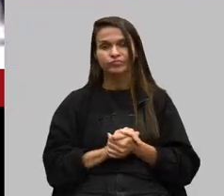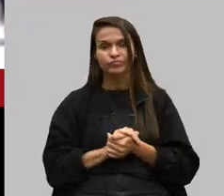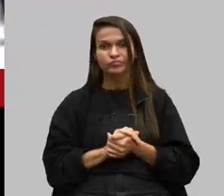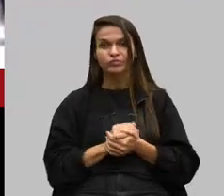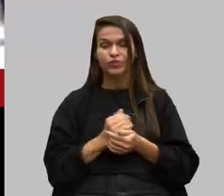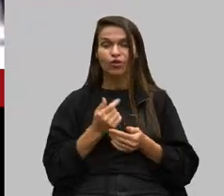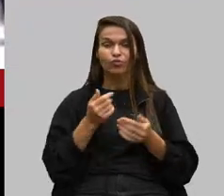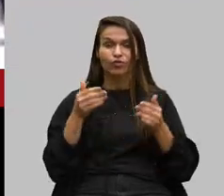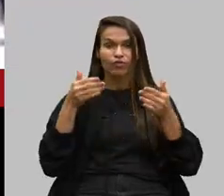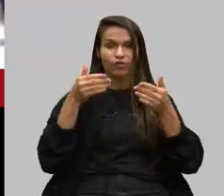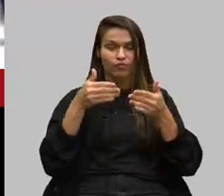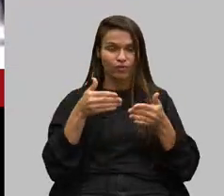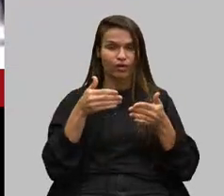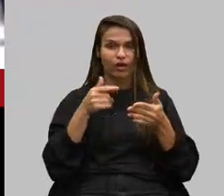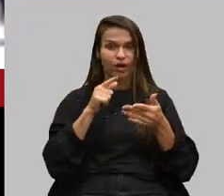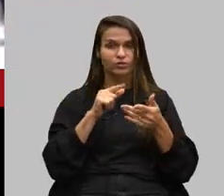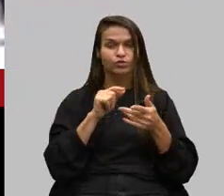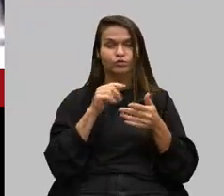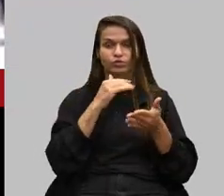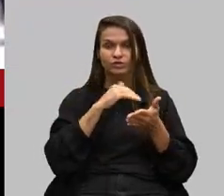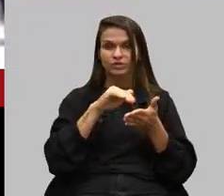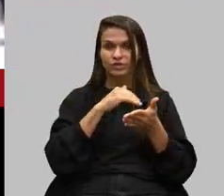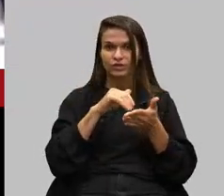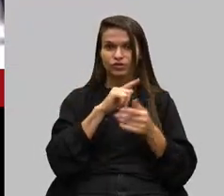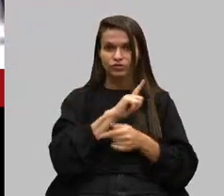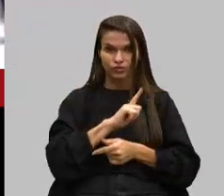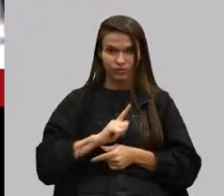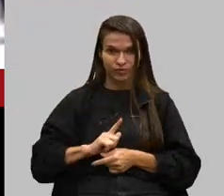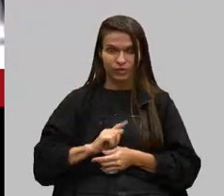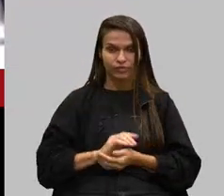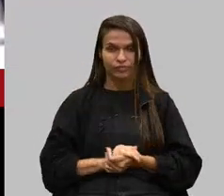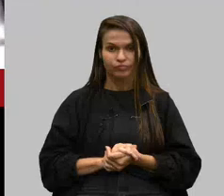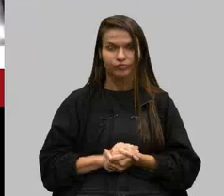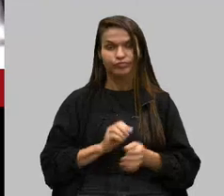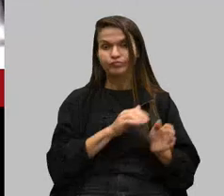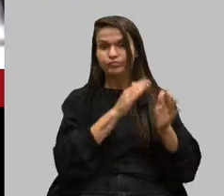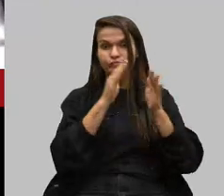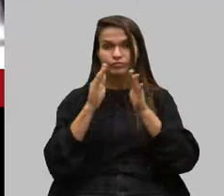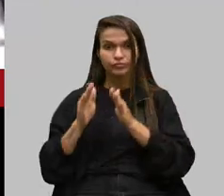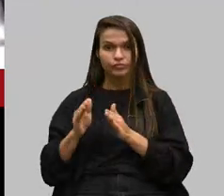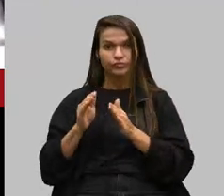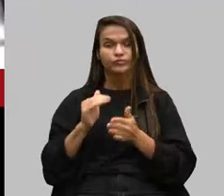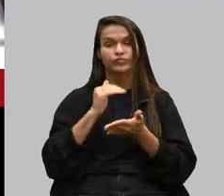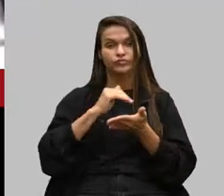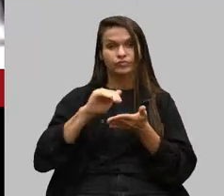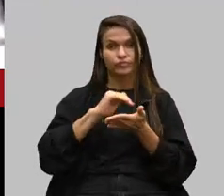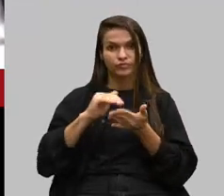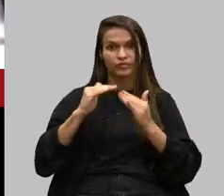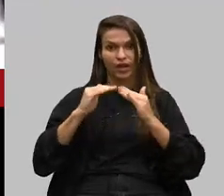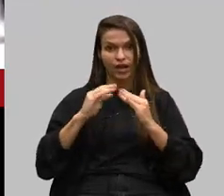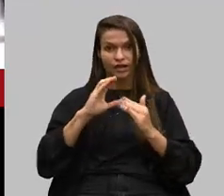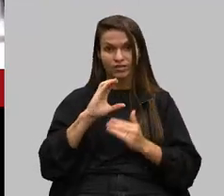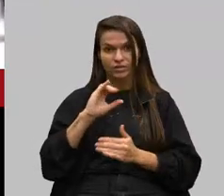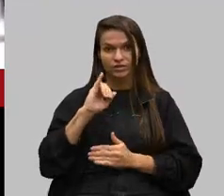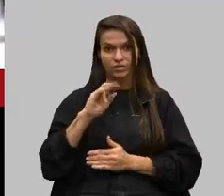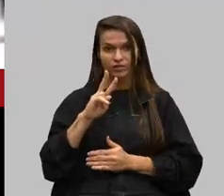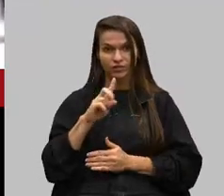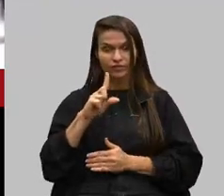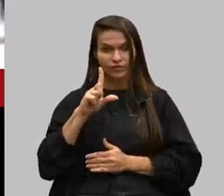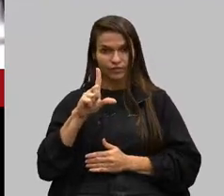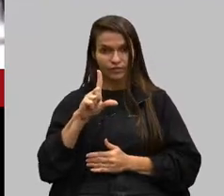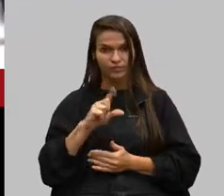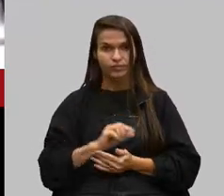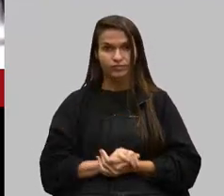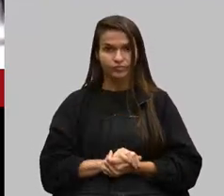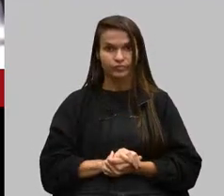a à questão do secretário de governo pro secretário da casa civil Presidente secretário